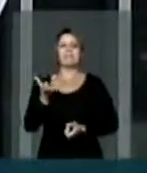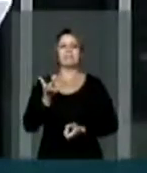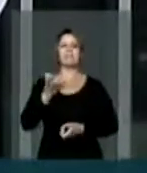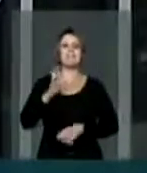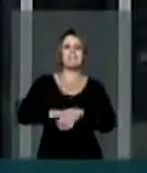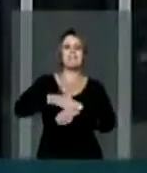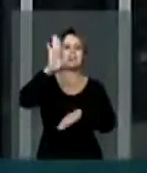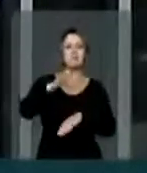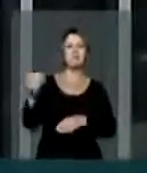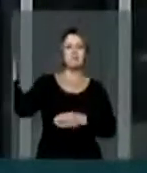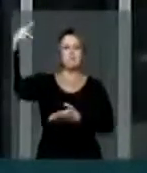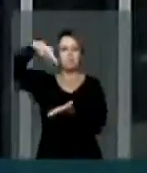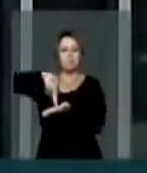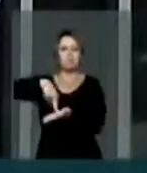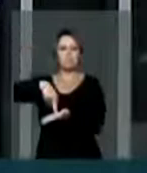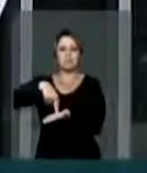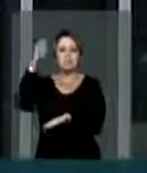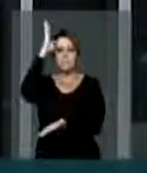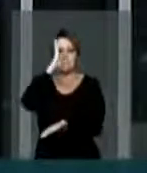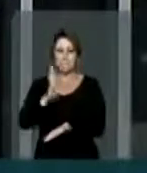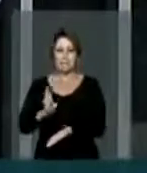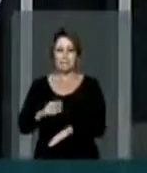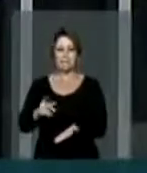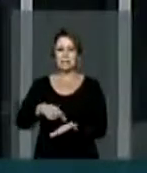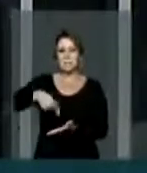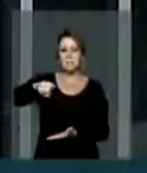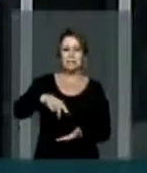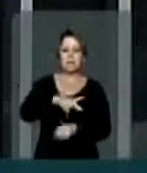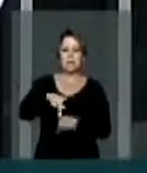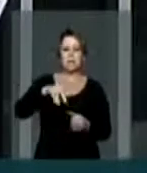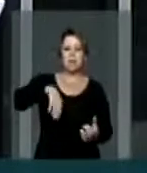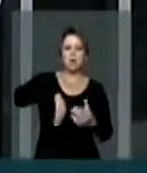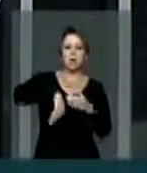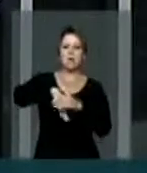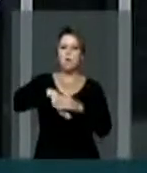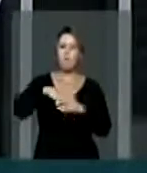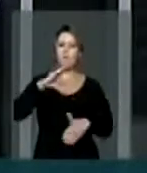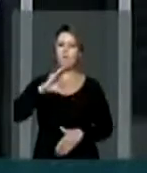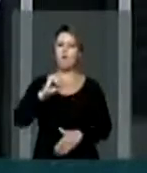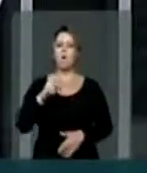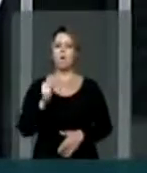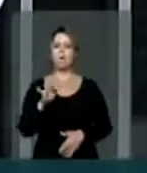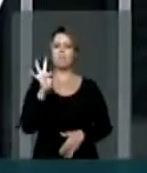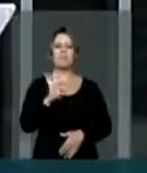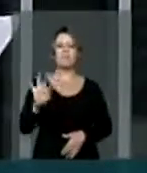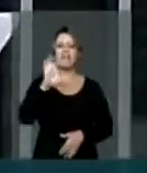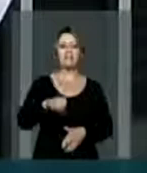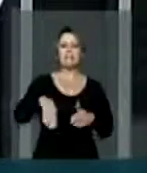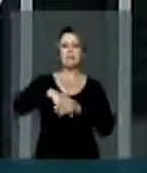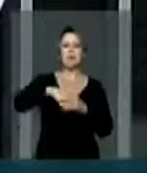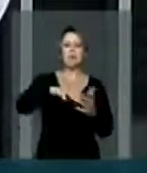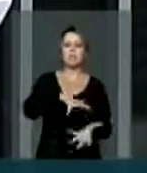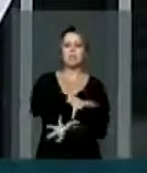grandes eventos internacionais acontecendo no Brasil nos próximos dias, como Copa das Confederações, Copa do Mundo de Futebol